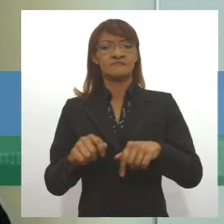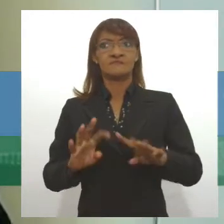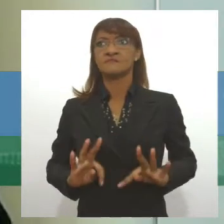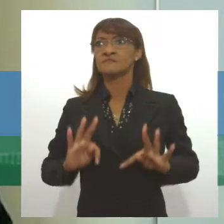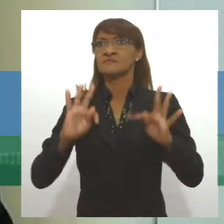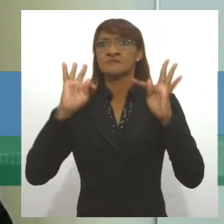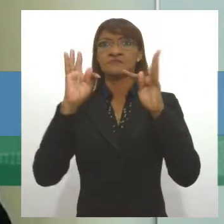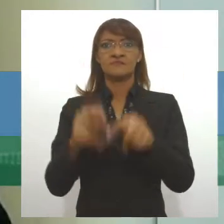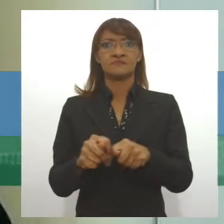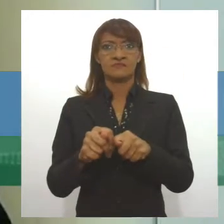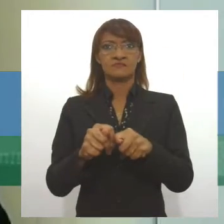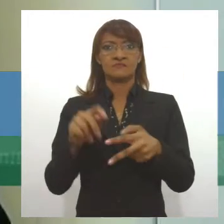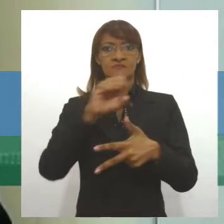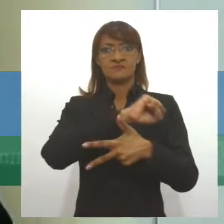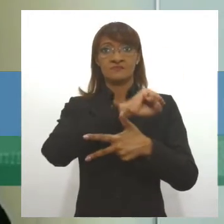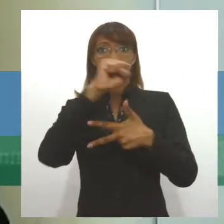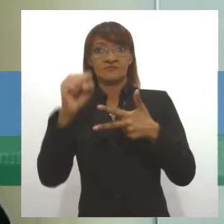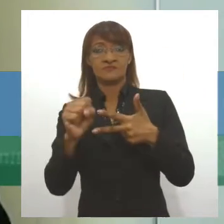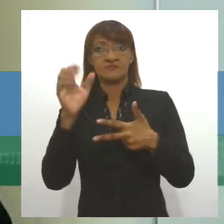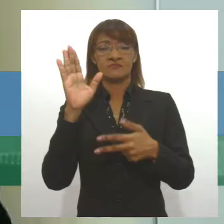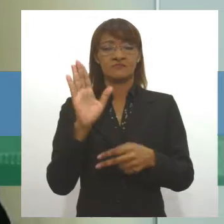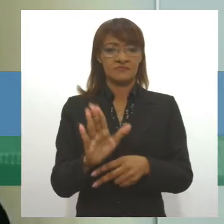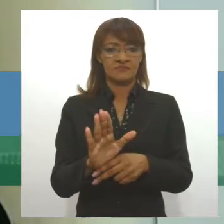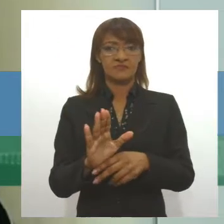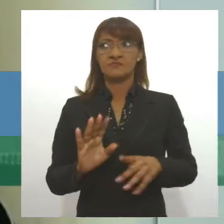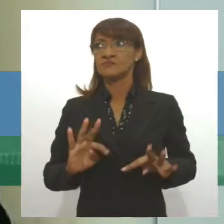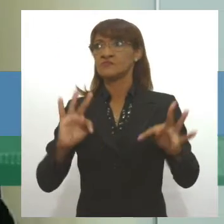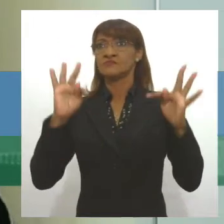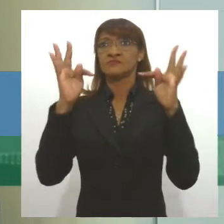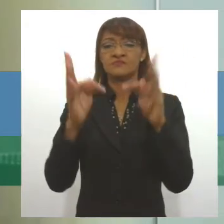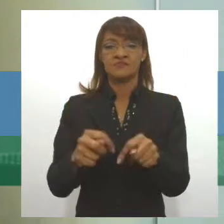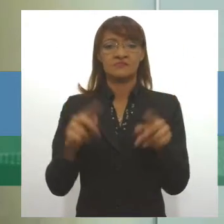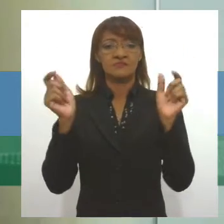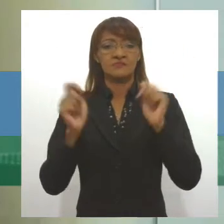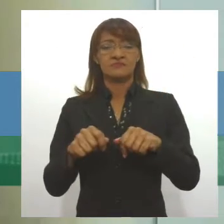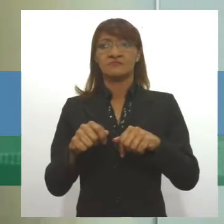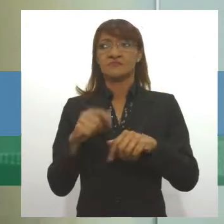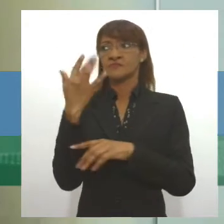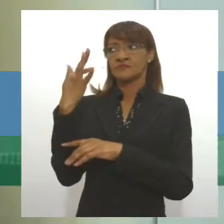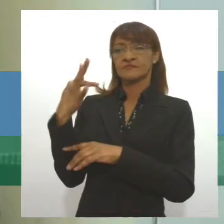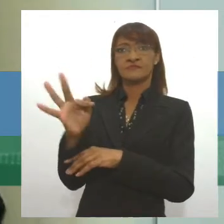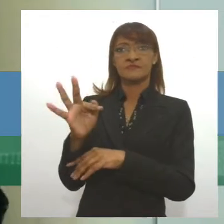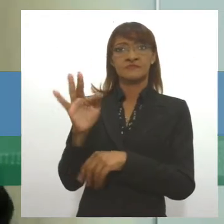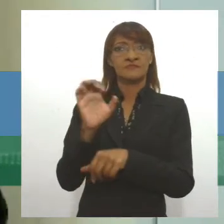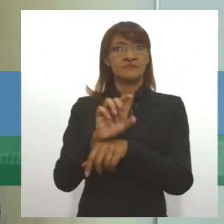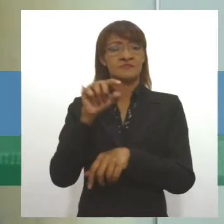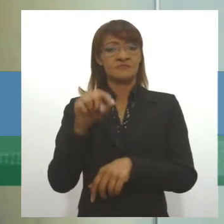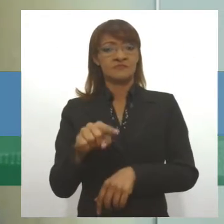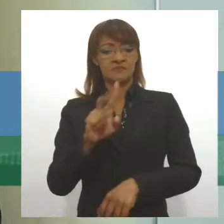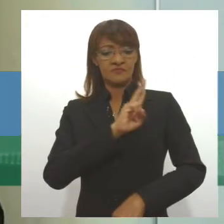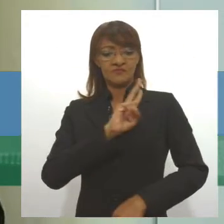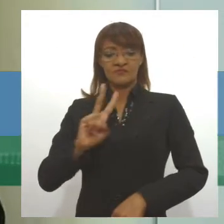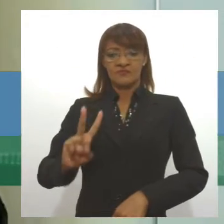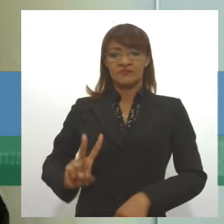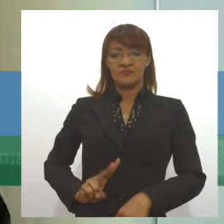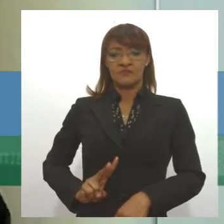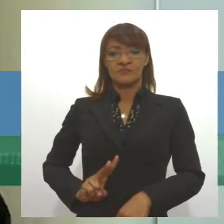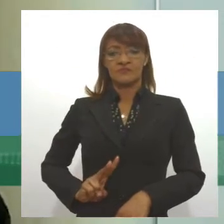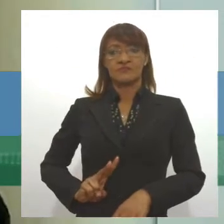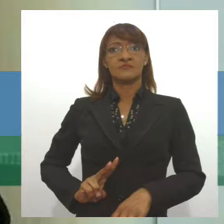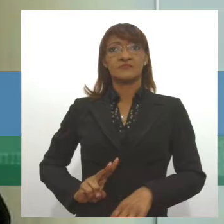poderes, todas as instâncias, todos os entes federados, seja do vereador até o presidente da